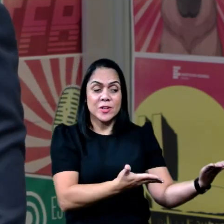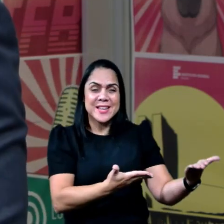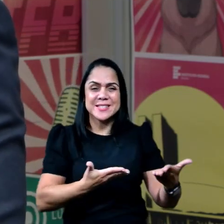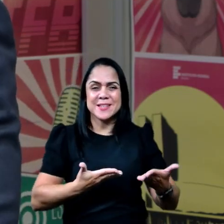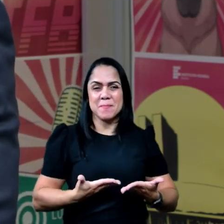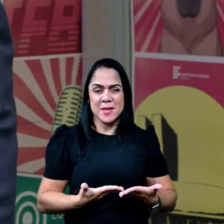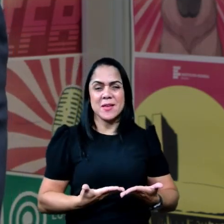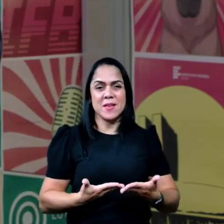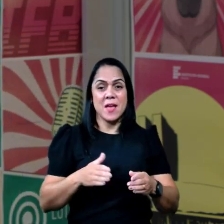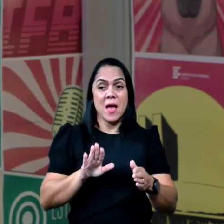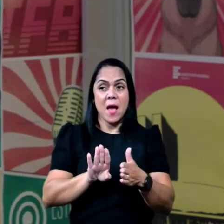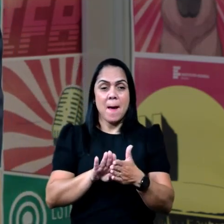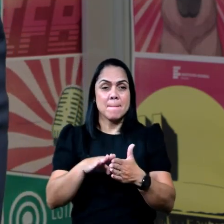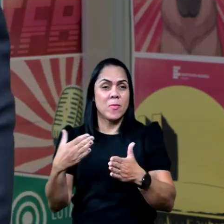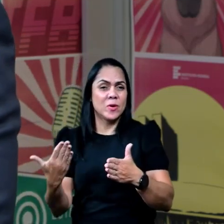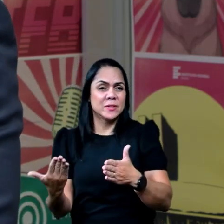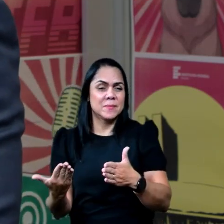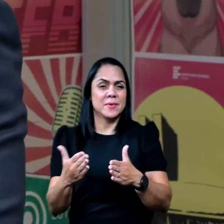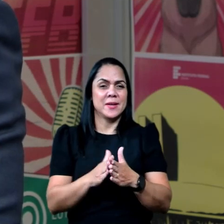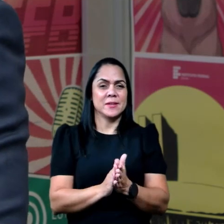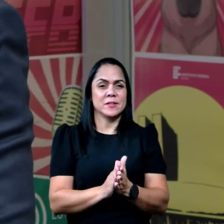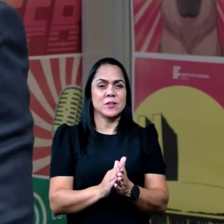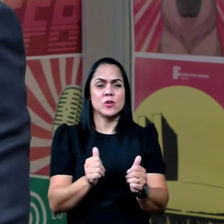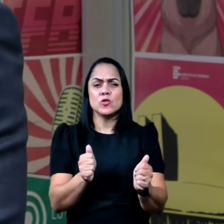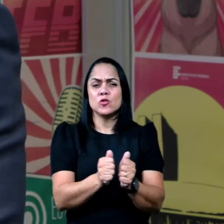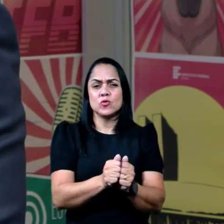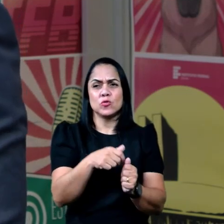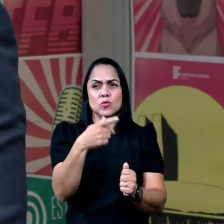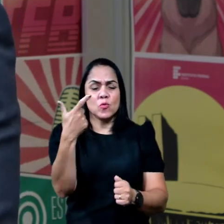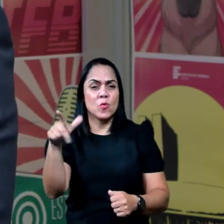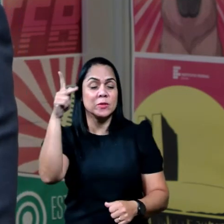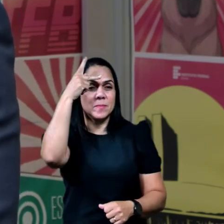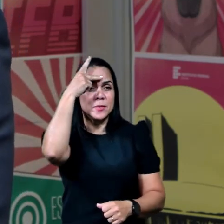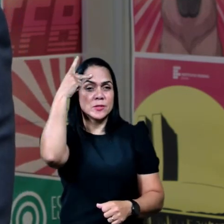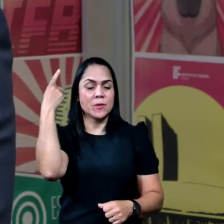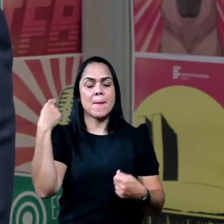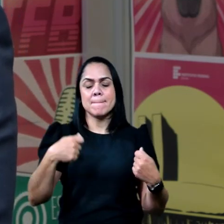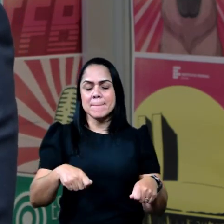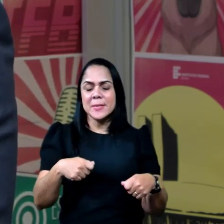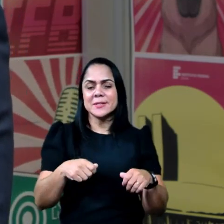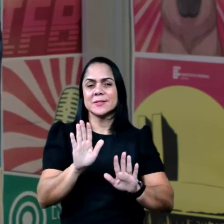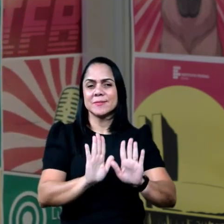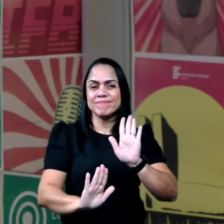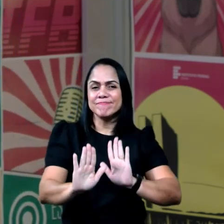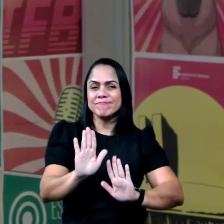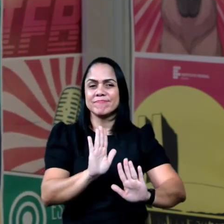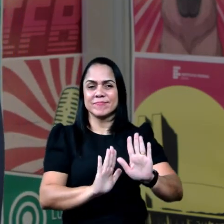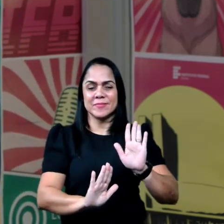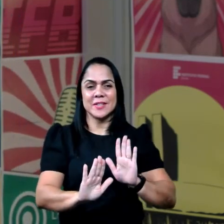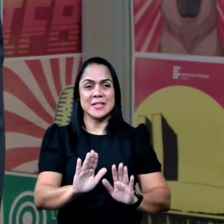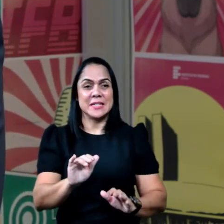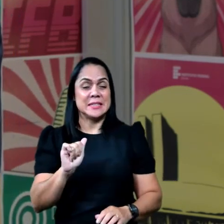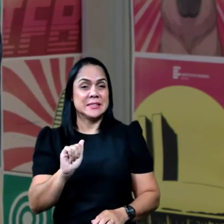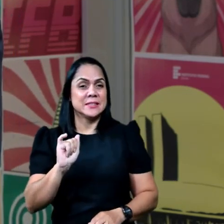a porta aberta, se Uhum. tiver outra pessoa junto. Então, ter alguns cuidados, especialmente às vezes quando você não conhece muito